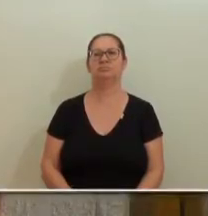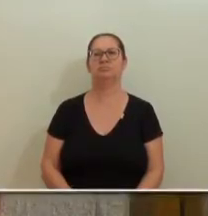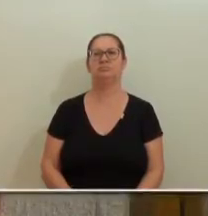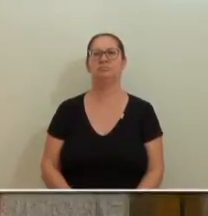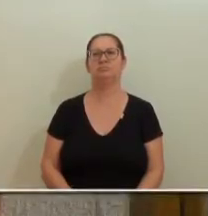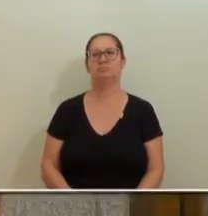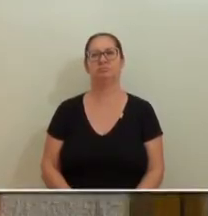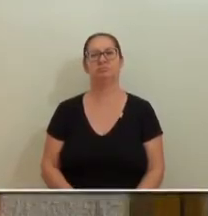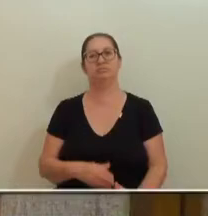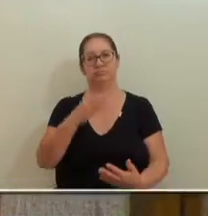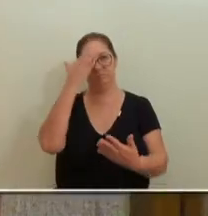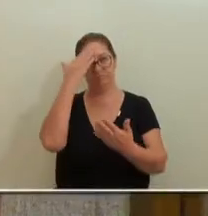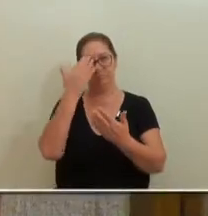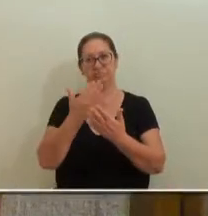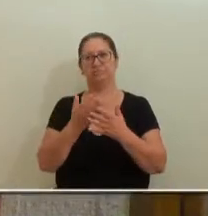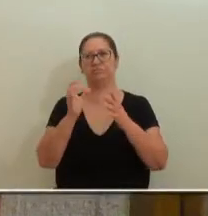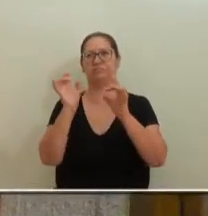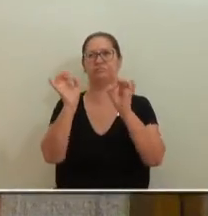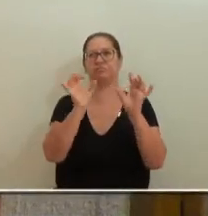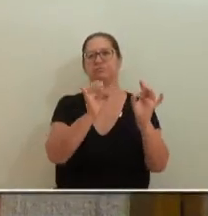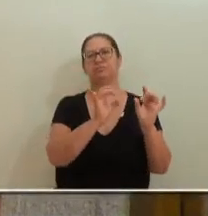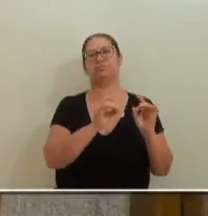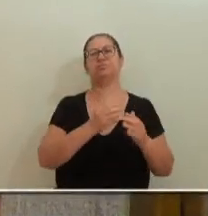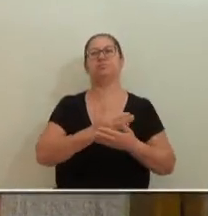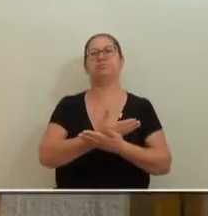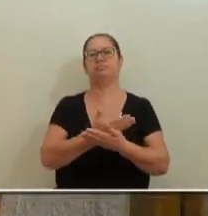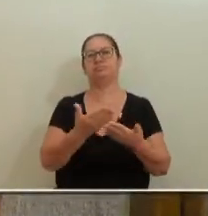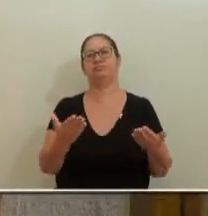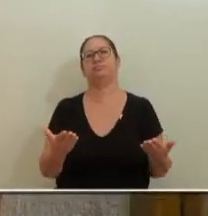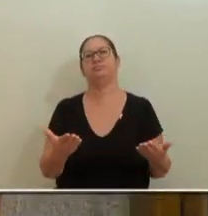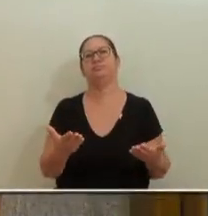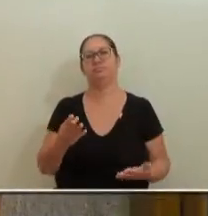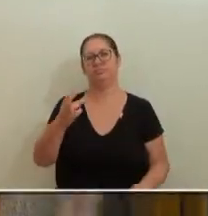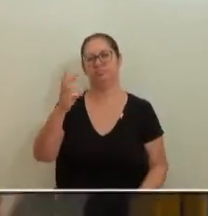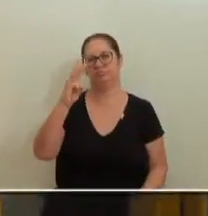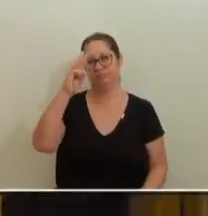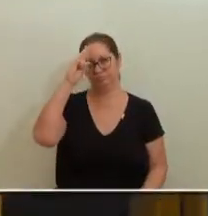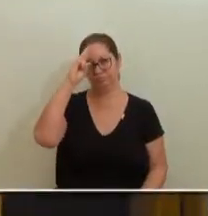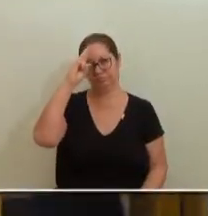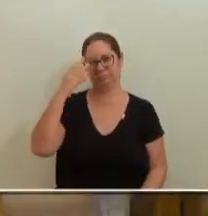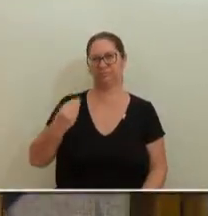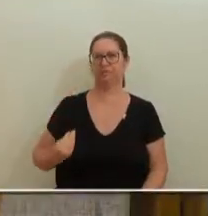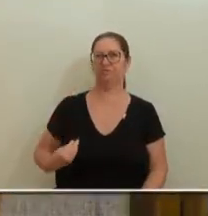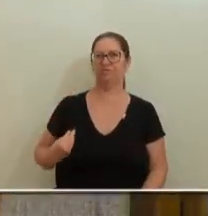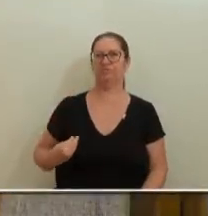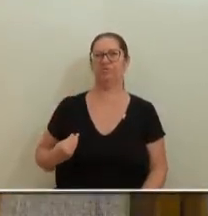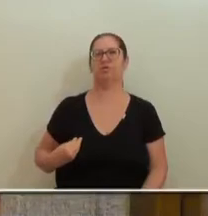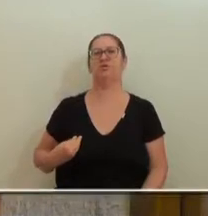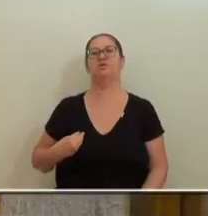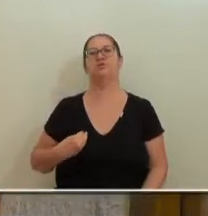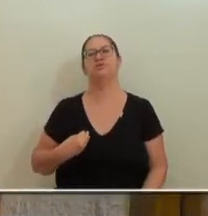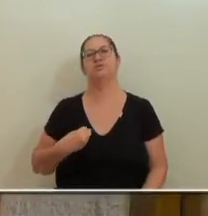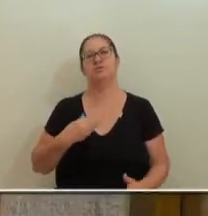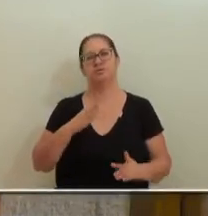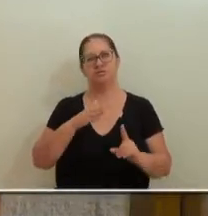Um agradecimento especial a todos os escotistas presentes nessa solenidade